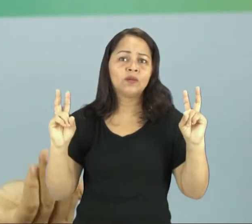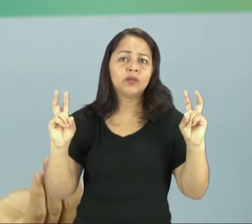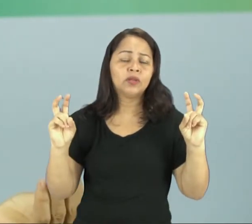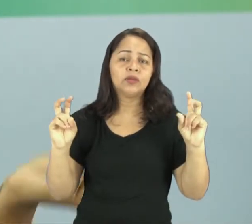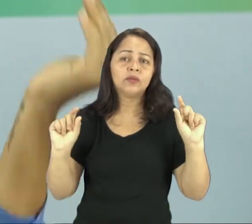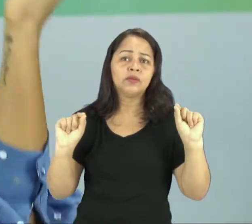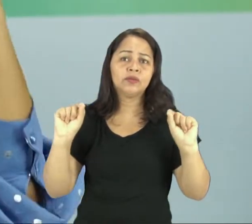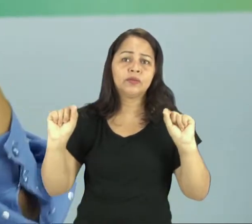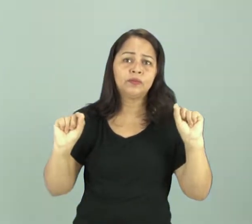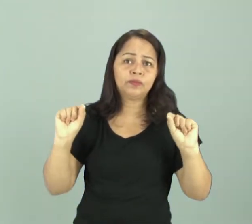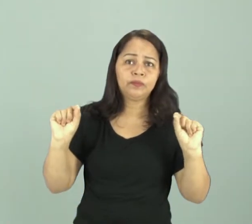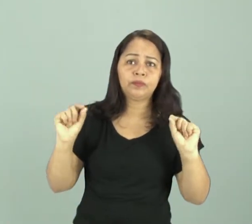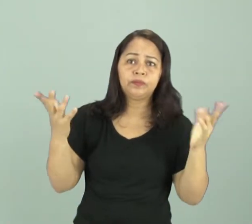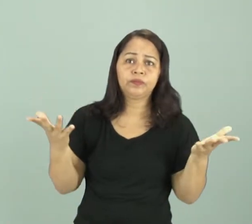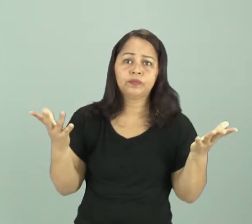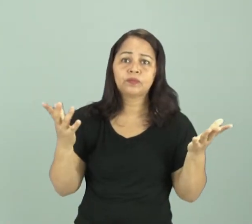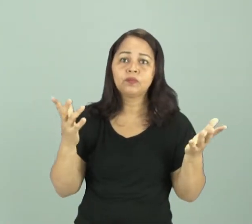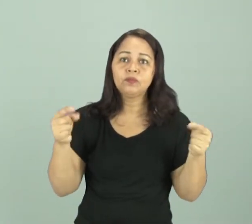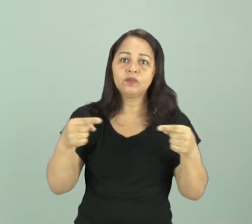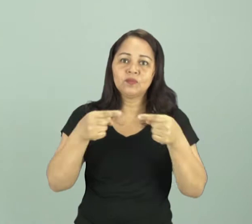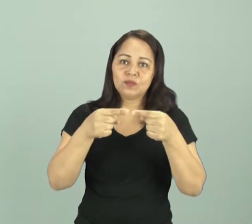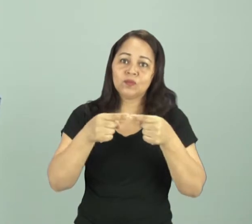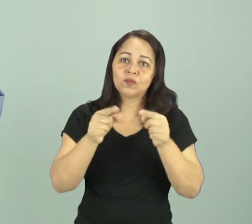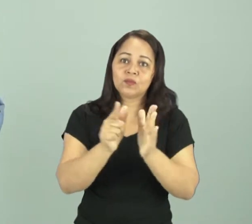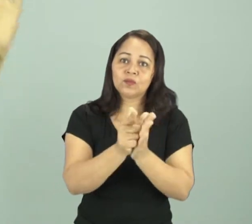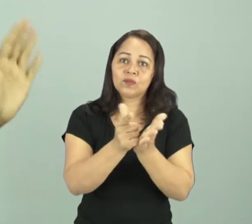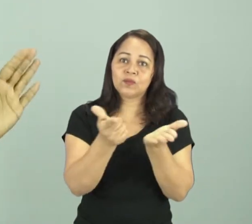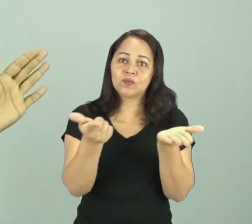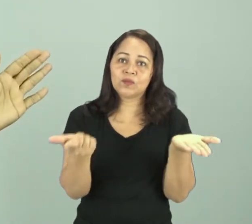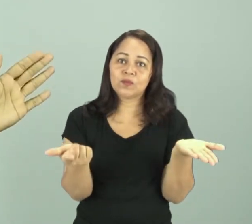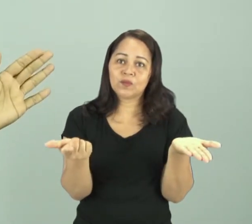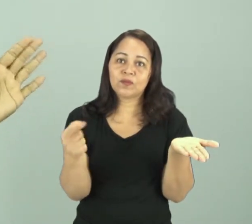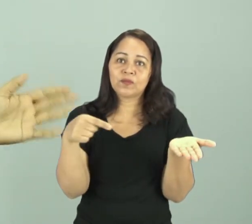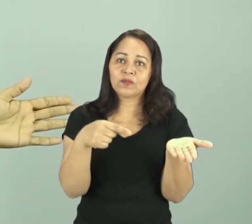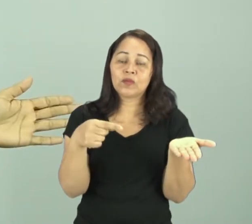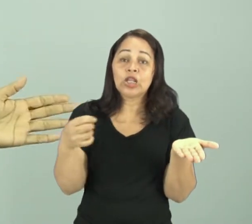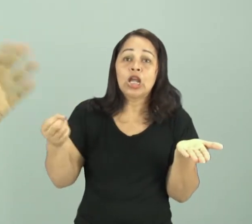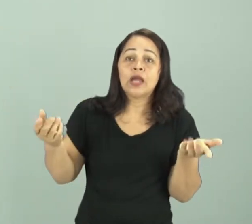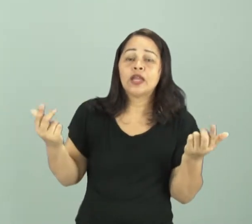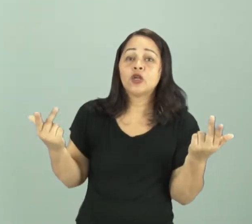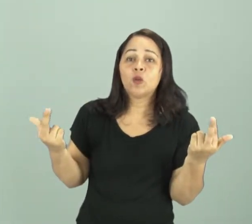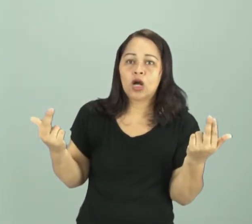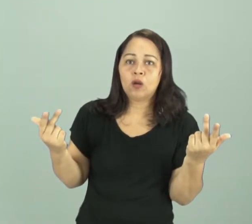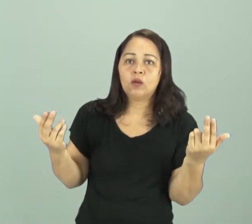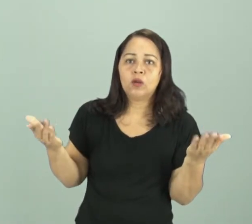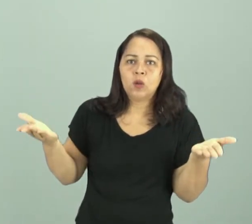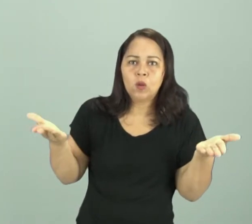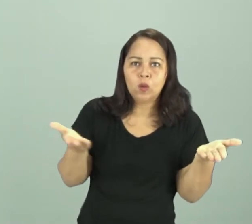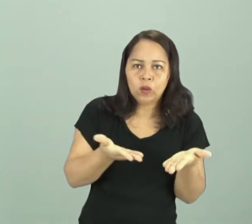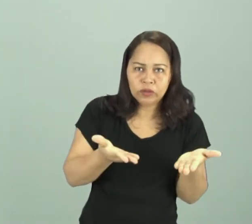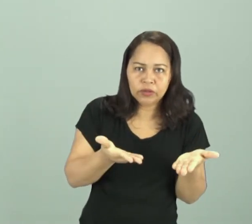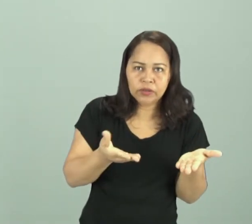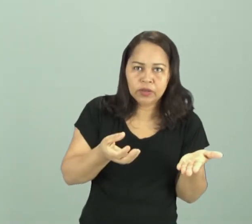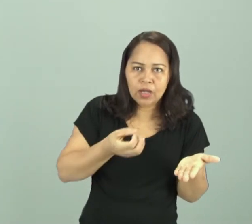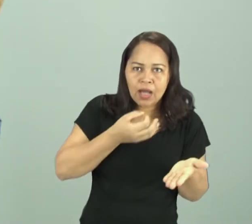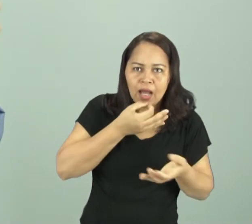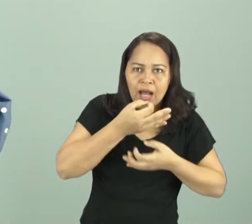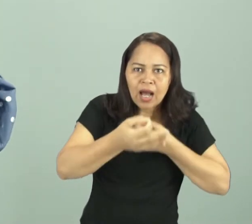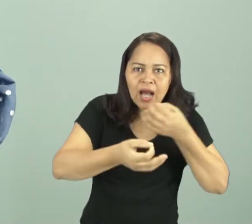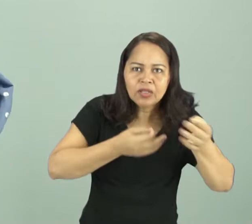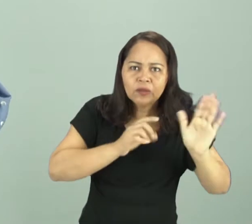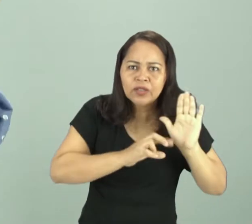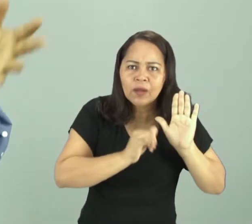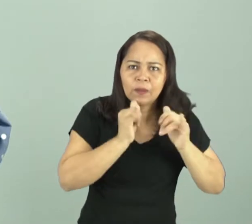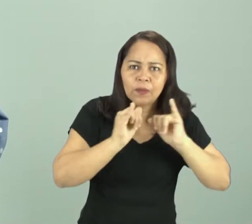periodístico que seria jornalístico, tá? O que você leu hoje no jornal não vai ser a mesma notícia de amanhã. Já